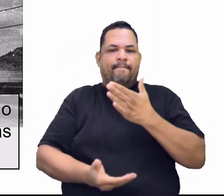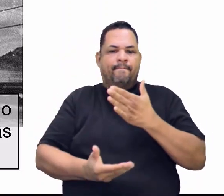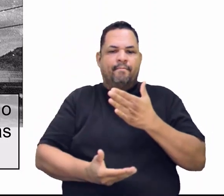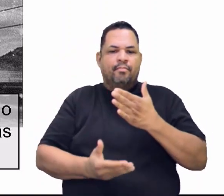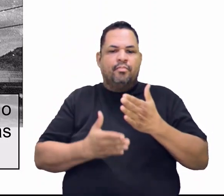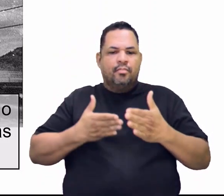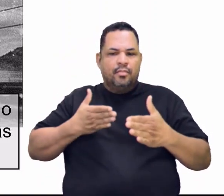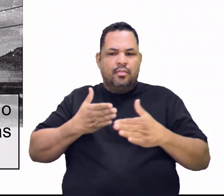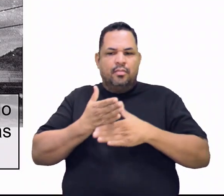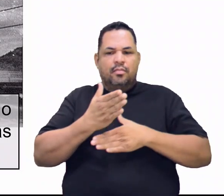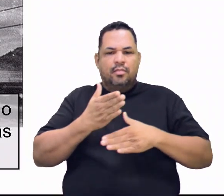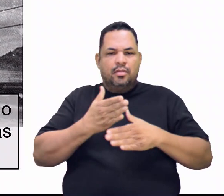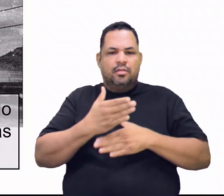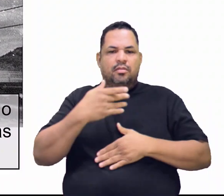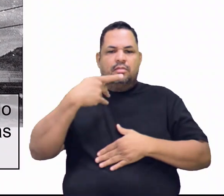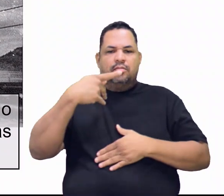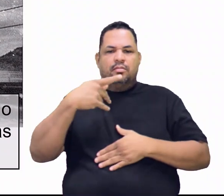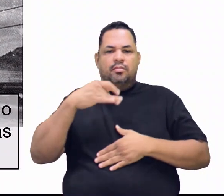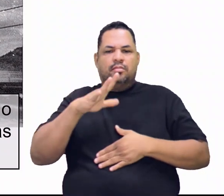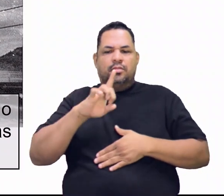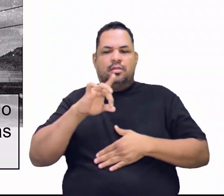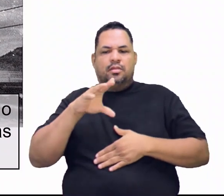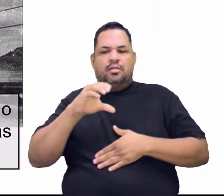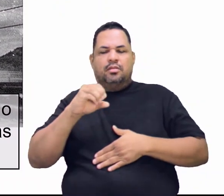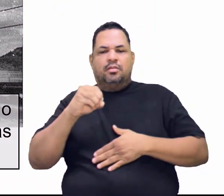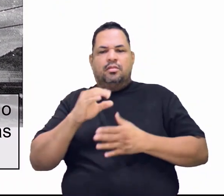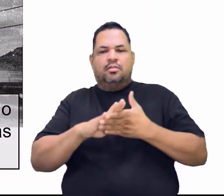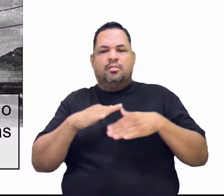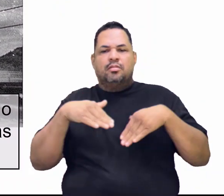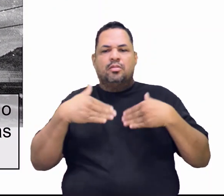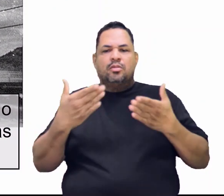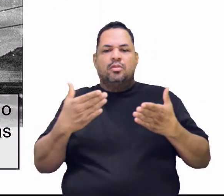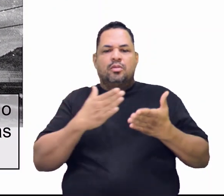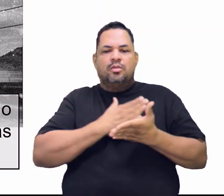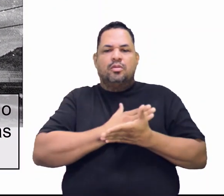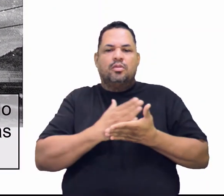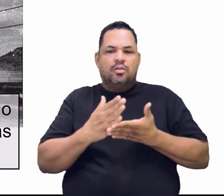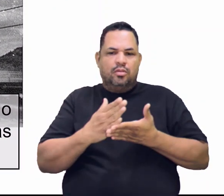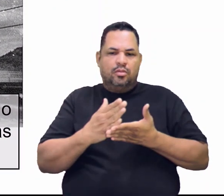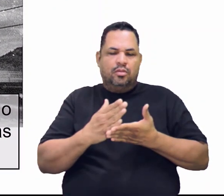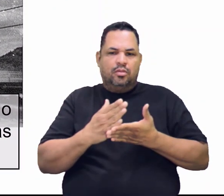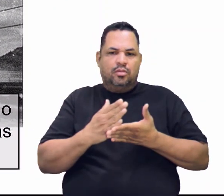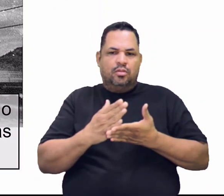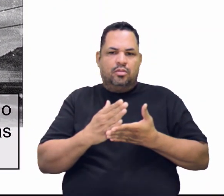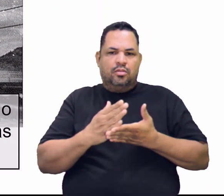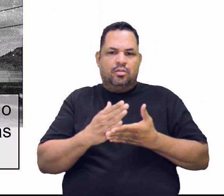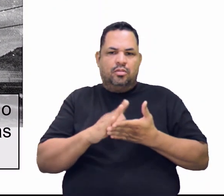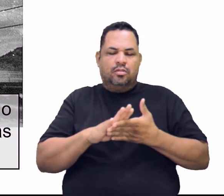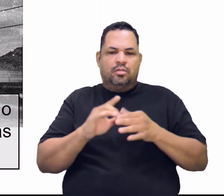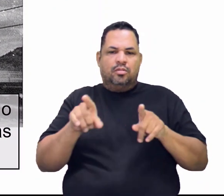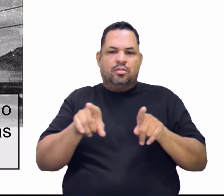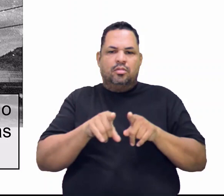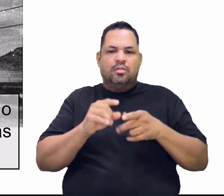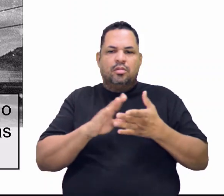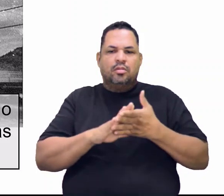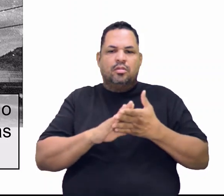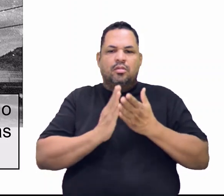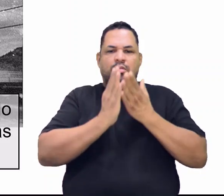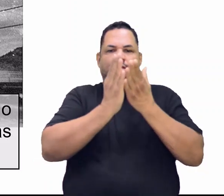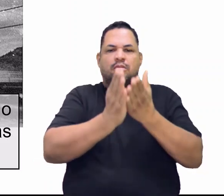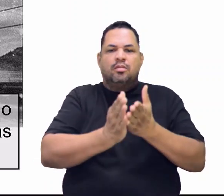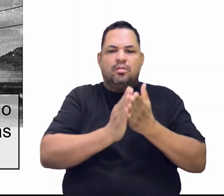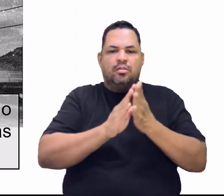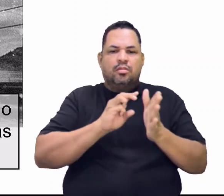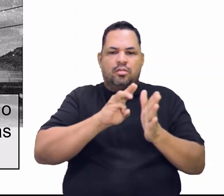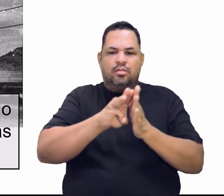perder o acesso pelo Pacífico. E aí é quando eles começam a intensificar a